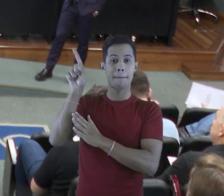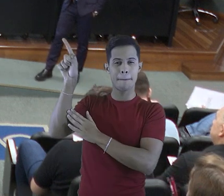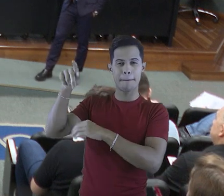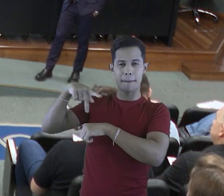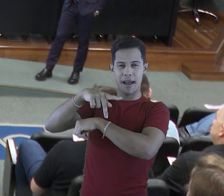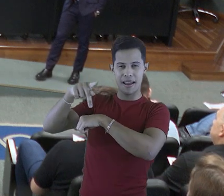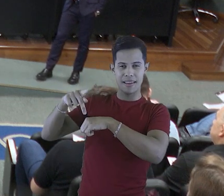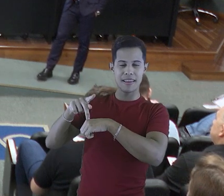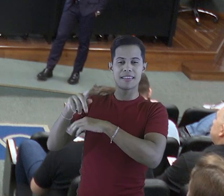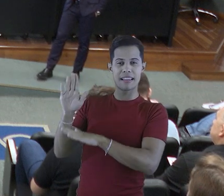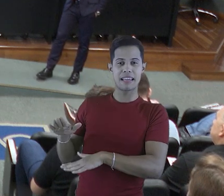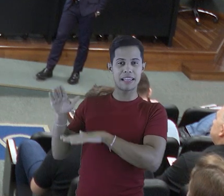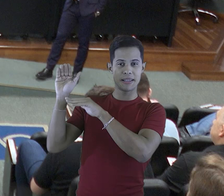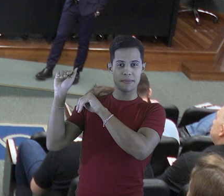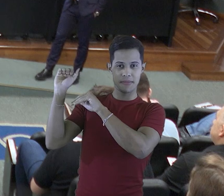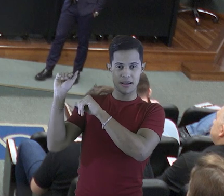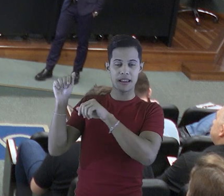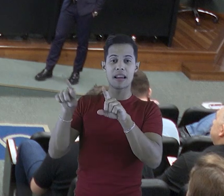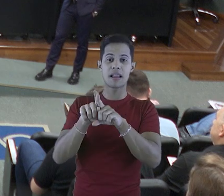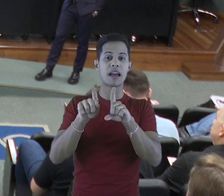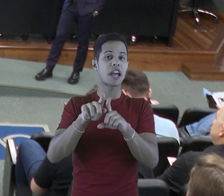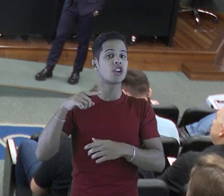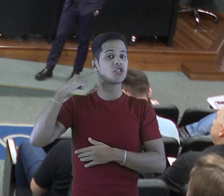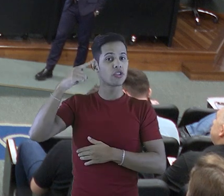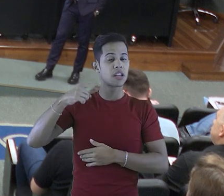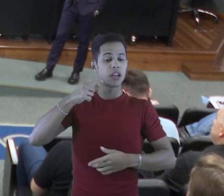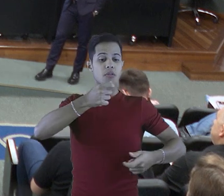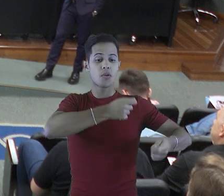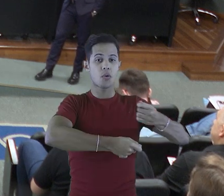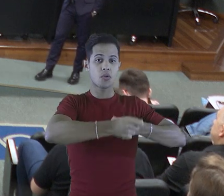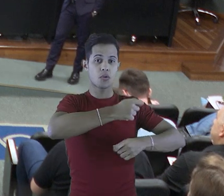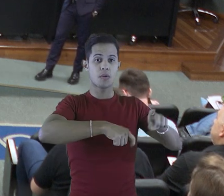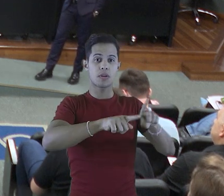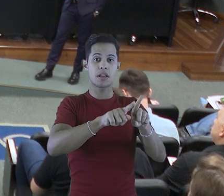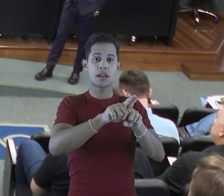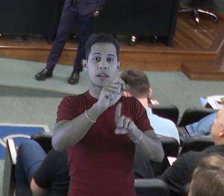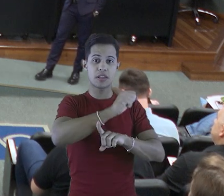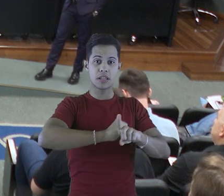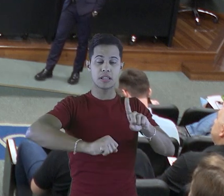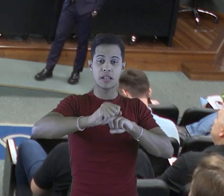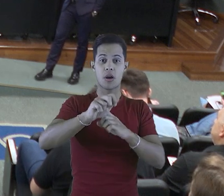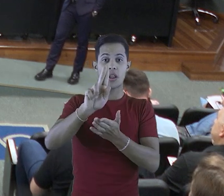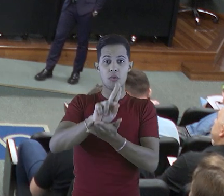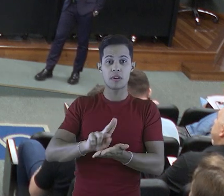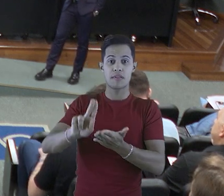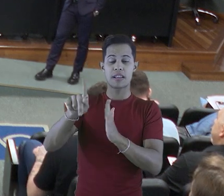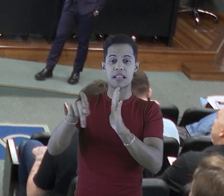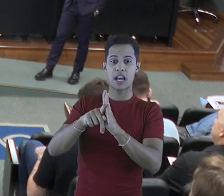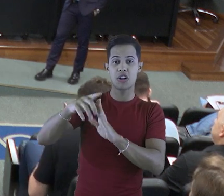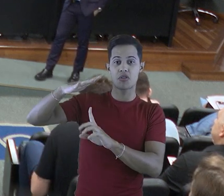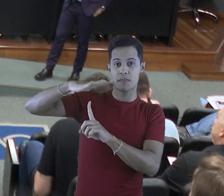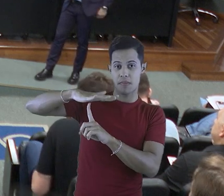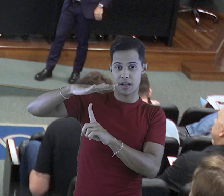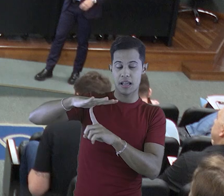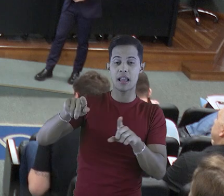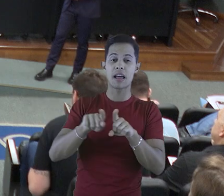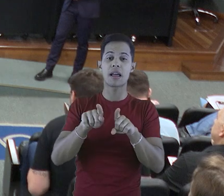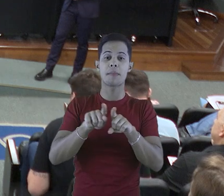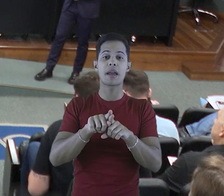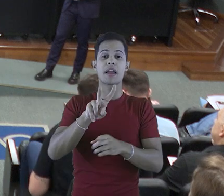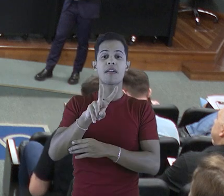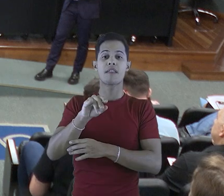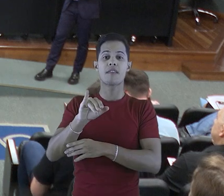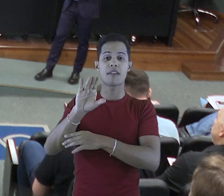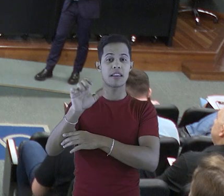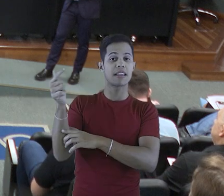é doutor e mestre em Direito Econômico e Social pela Pontifícia Universidade Católica do Paraná, vice-presidente do